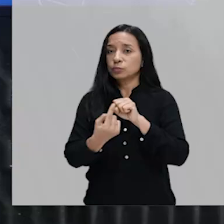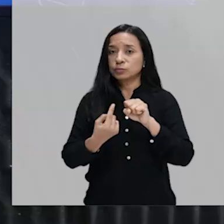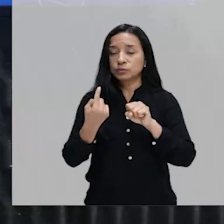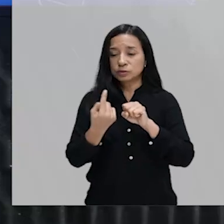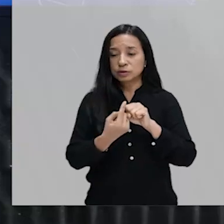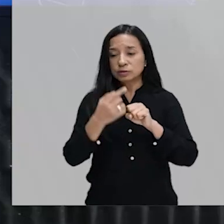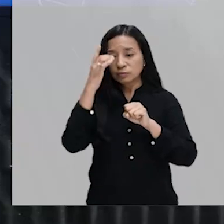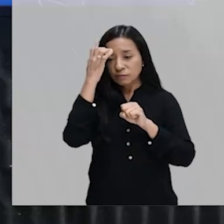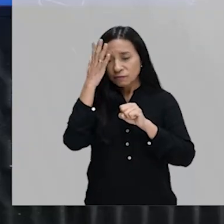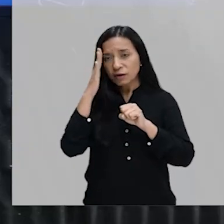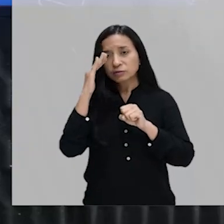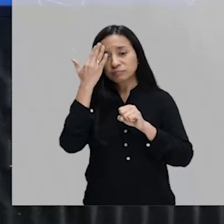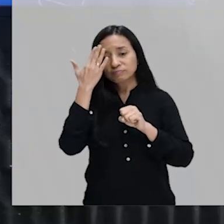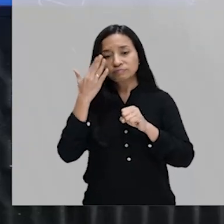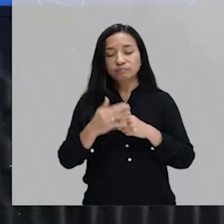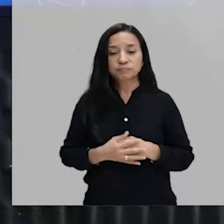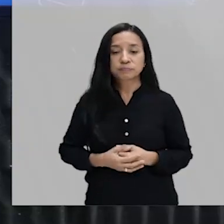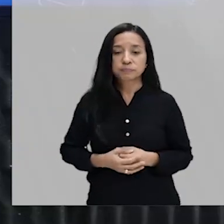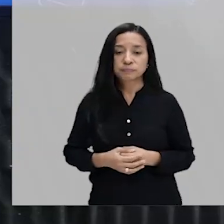gente compreender.